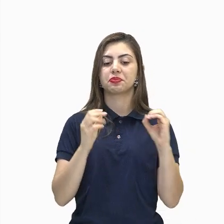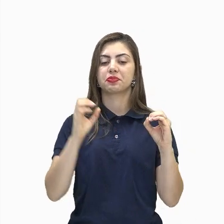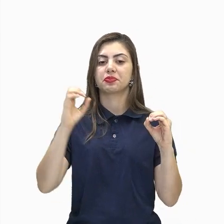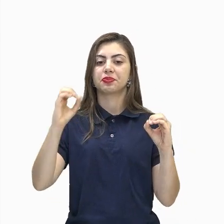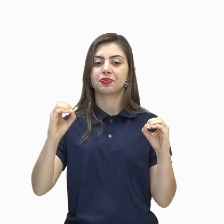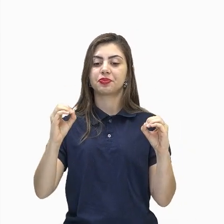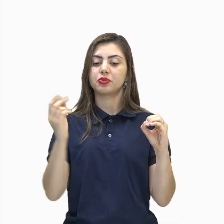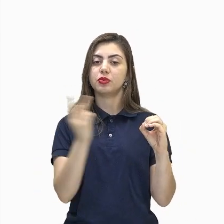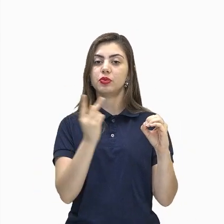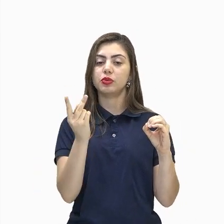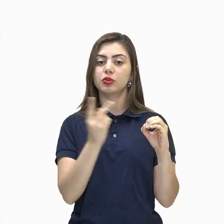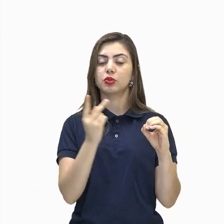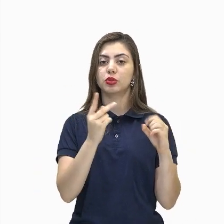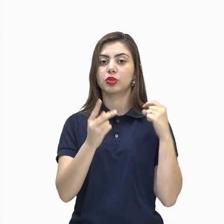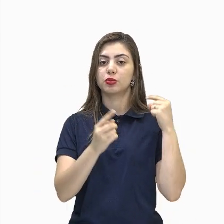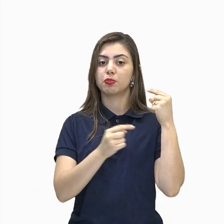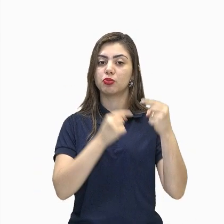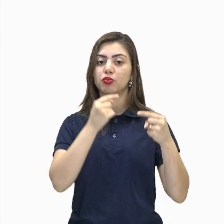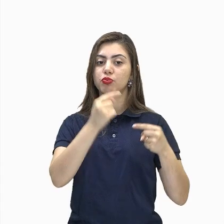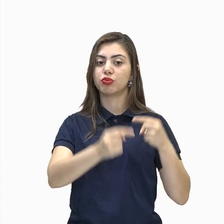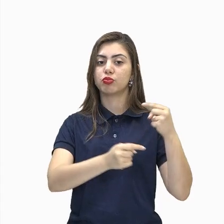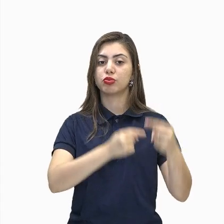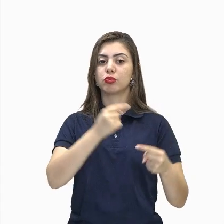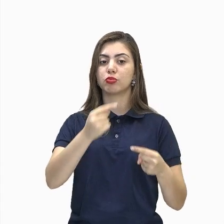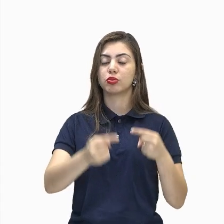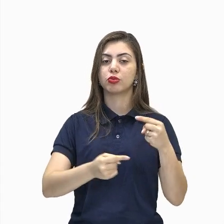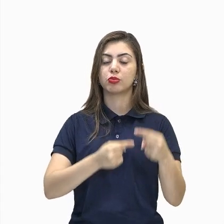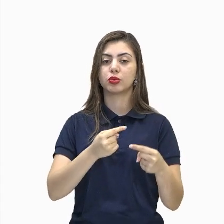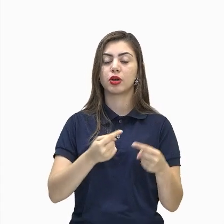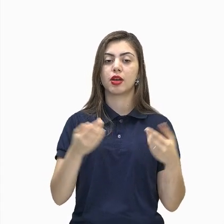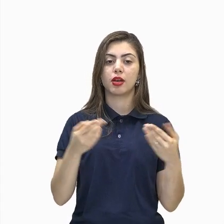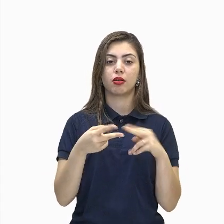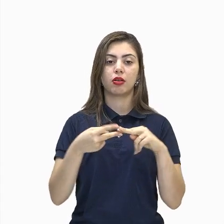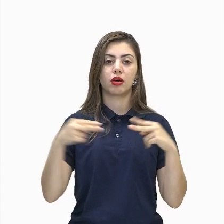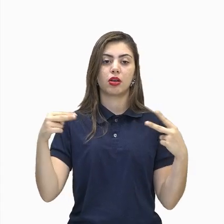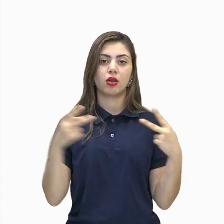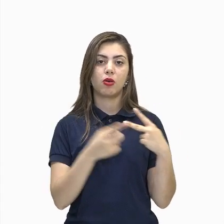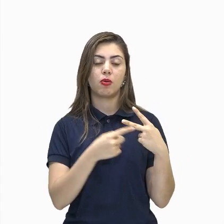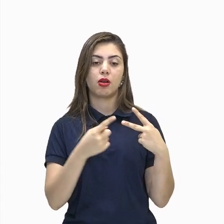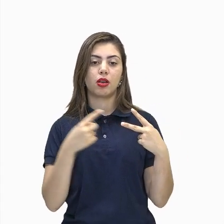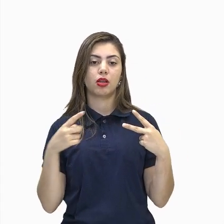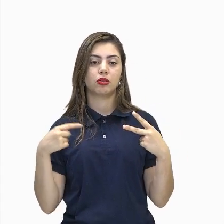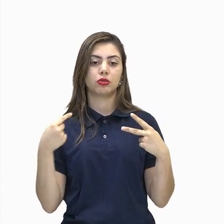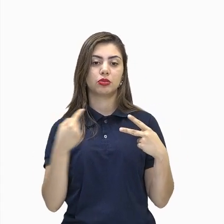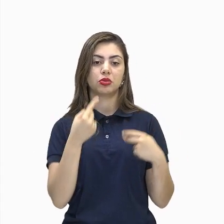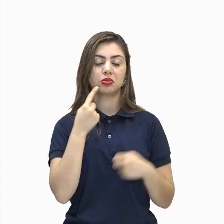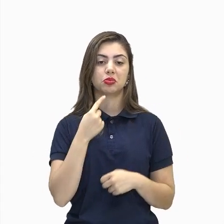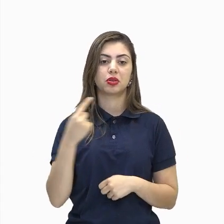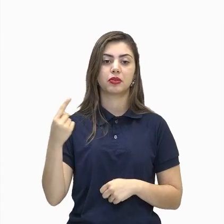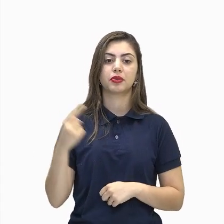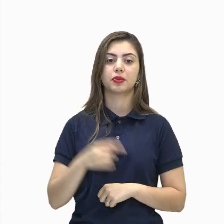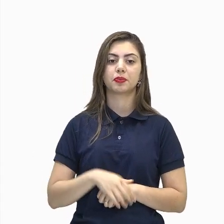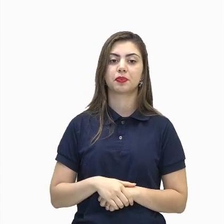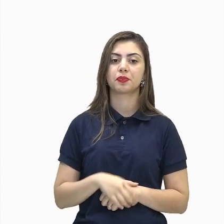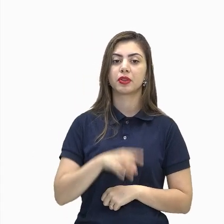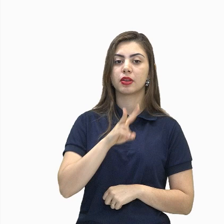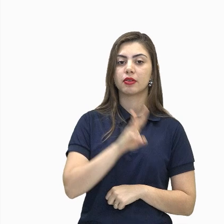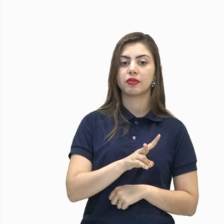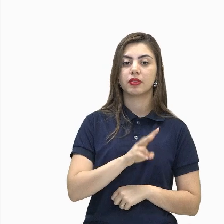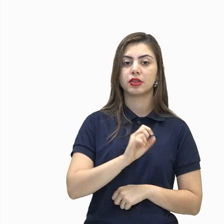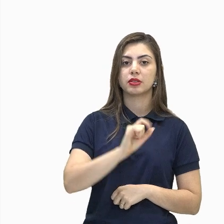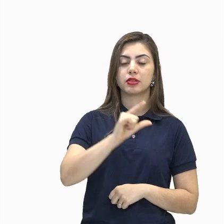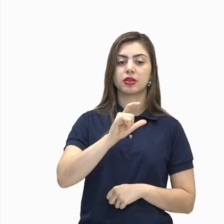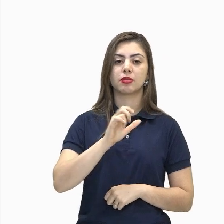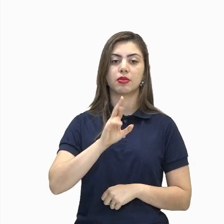esses indivíduos e aí a gente tem os alelos para calcular os resultantes. Vejam vocês, Vzão,